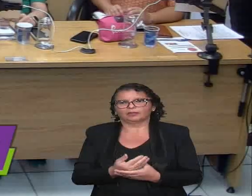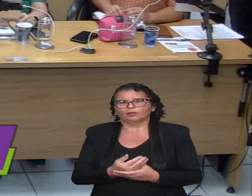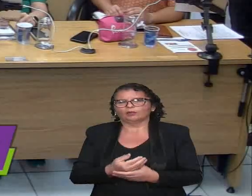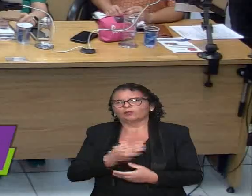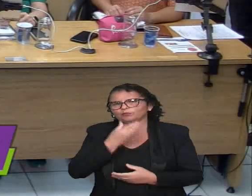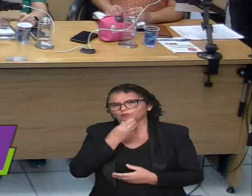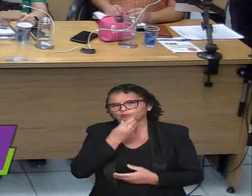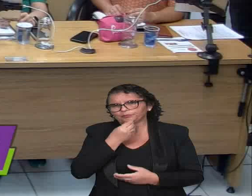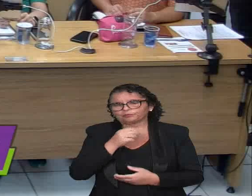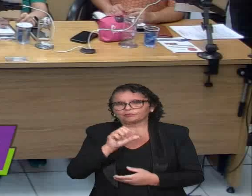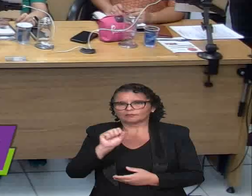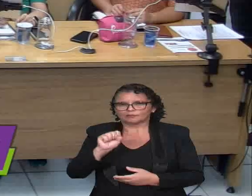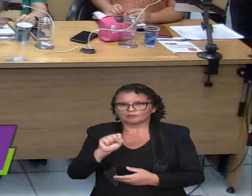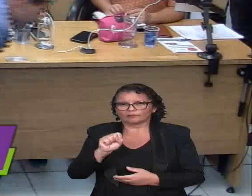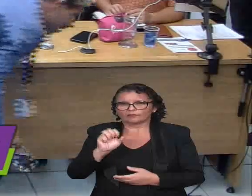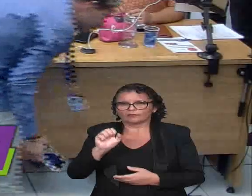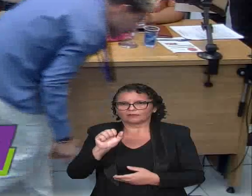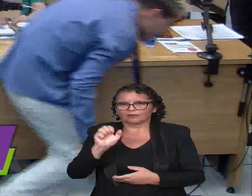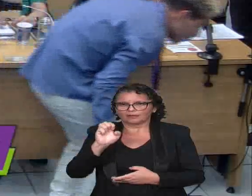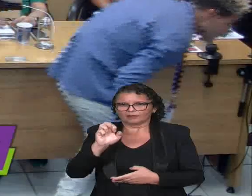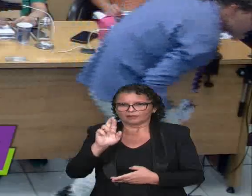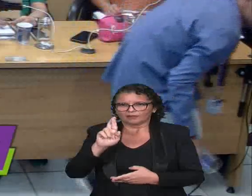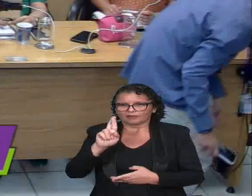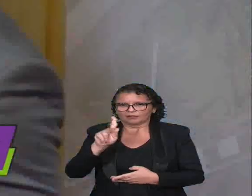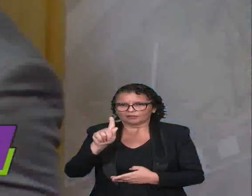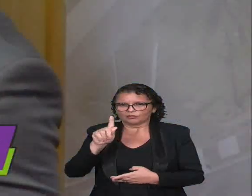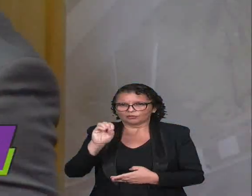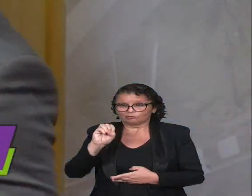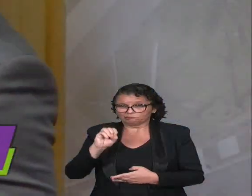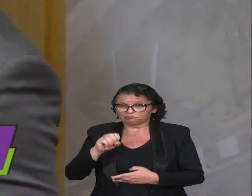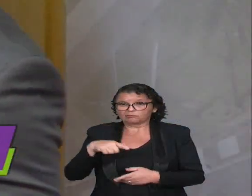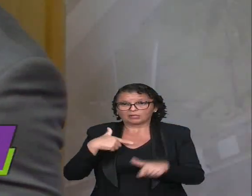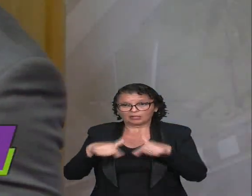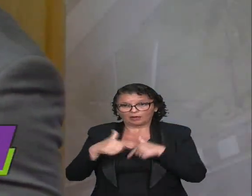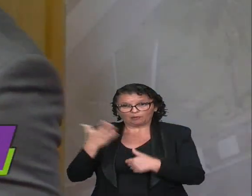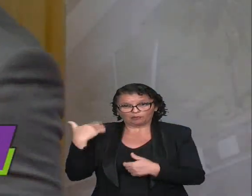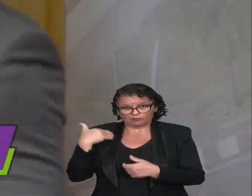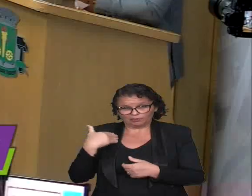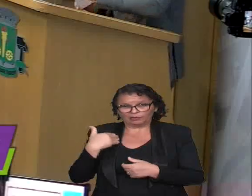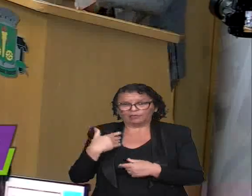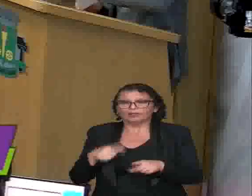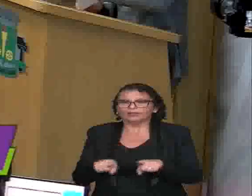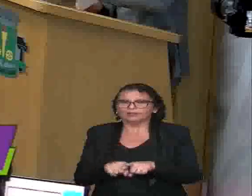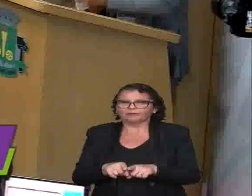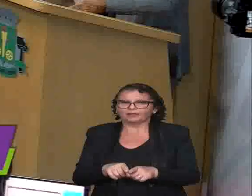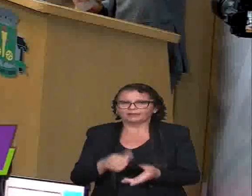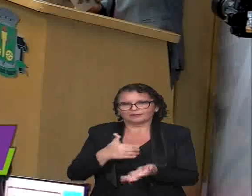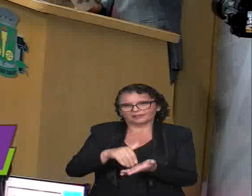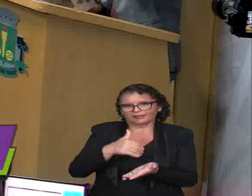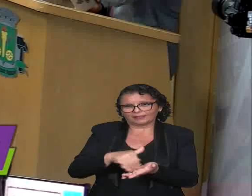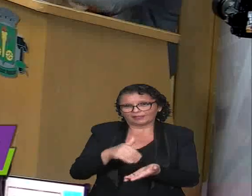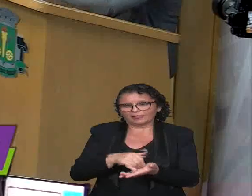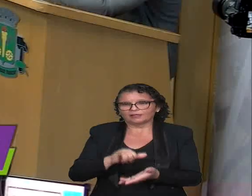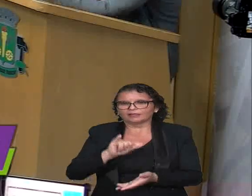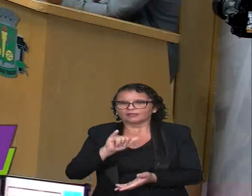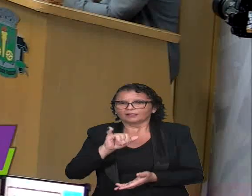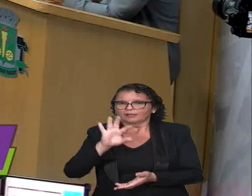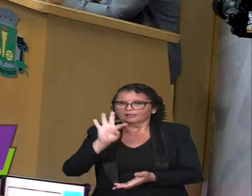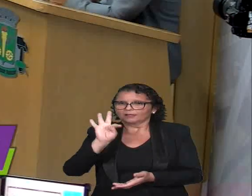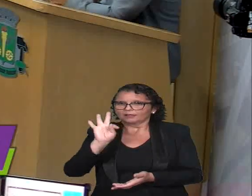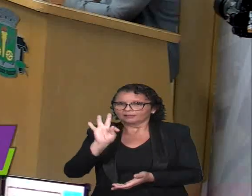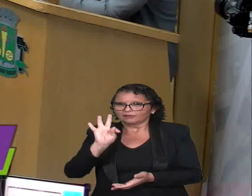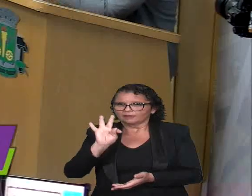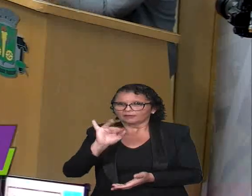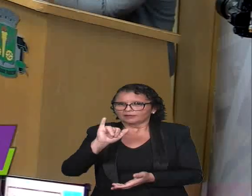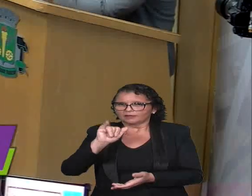Diniz que é o nosso secretário de governo trabalhou comigo aqui na Câmara Tiaguinho meu secretário de comunicação trabalhou comigo aqui